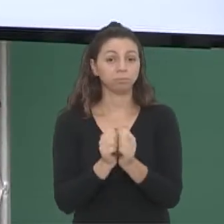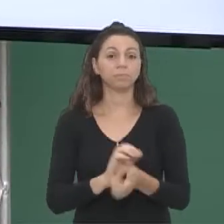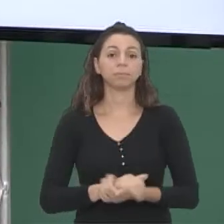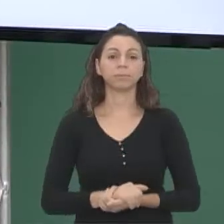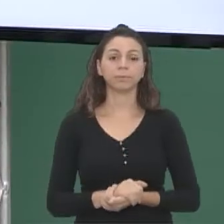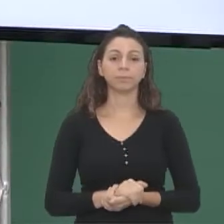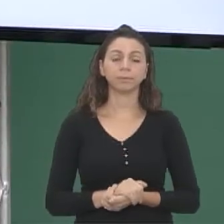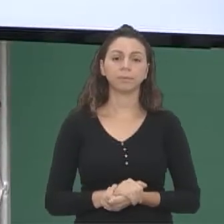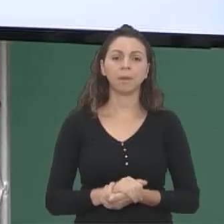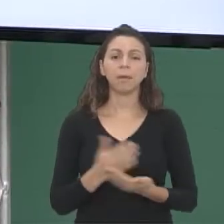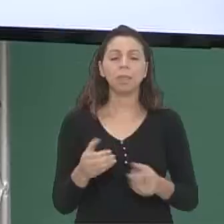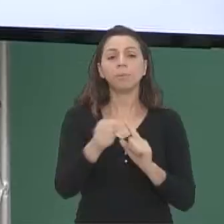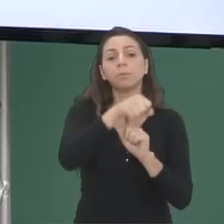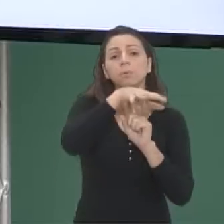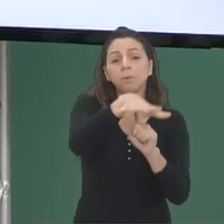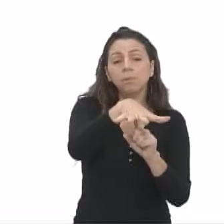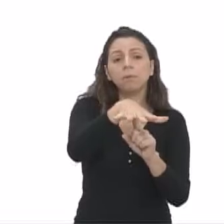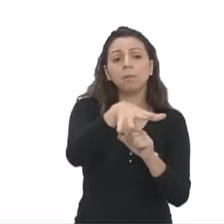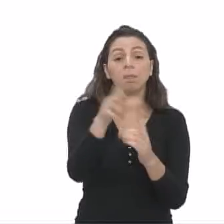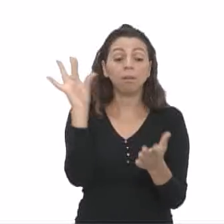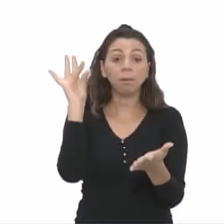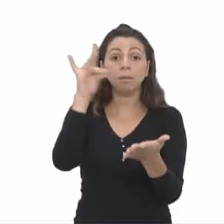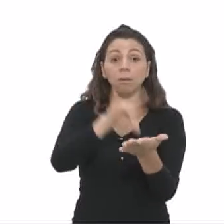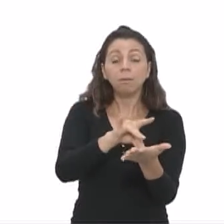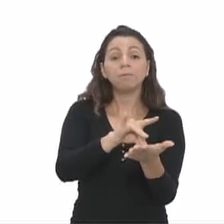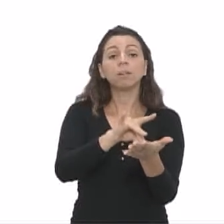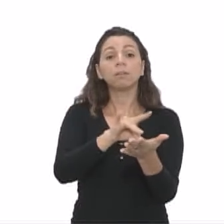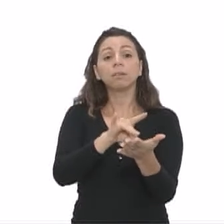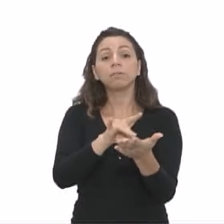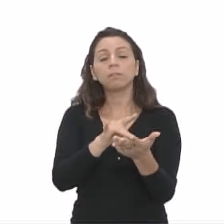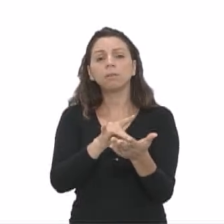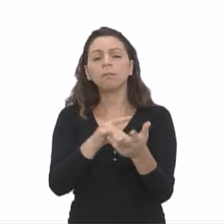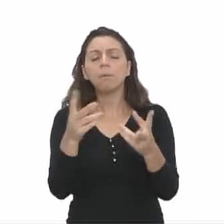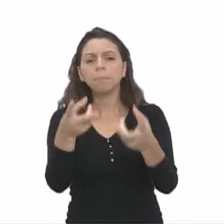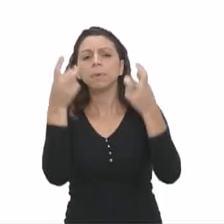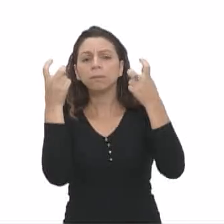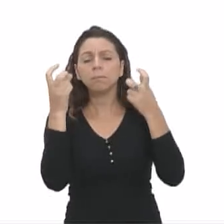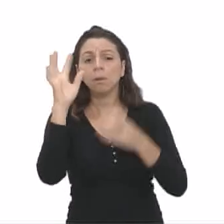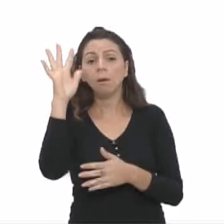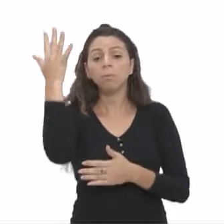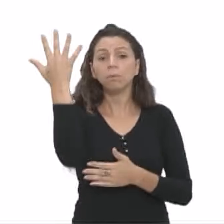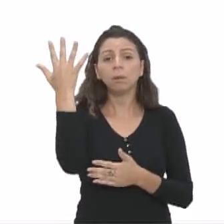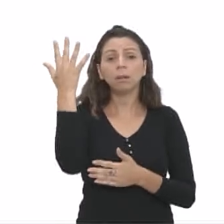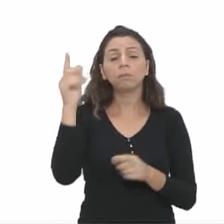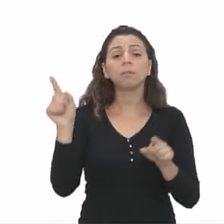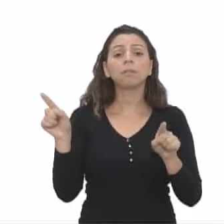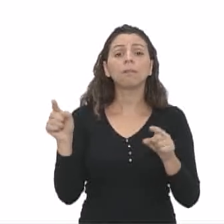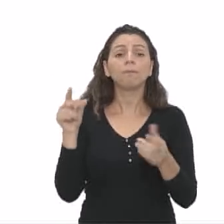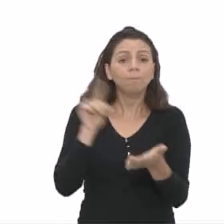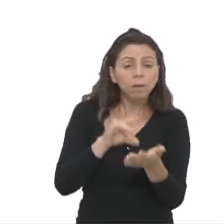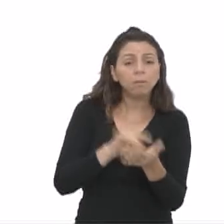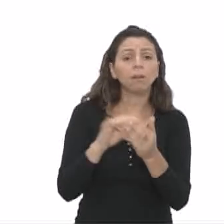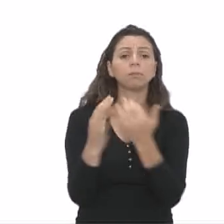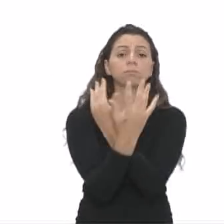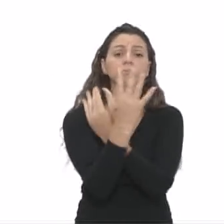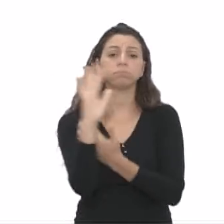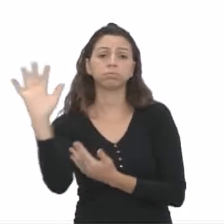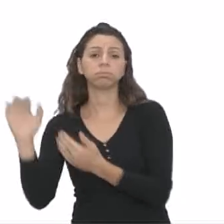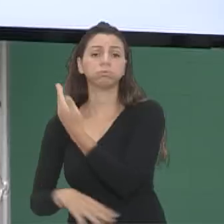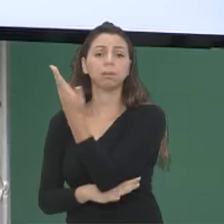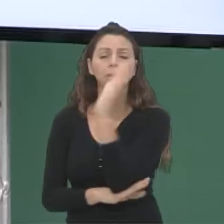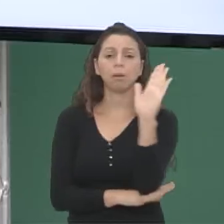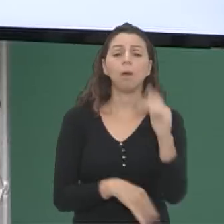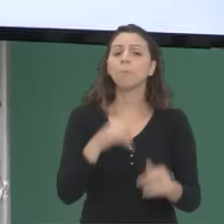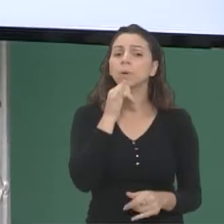popular possui muito de verdade, quando percebemos que fala de algo que acontece na natureza. Olha a situação ali do lado. Você já foi